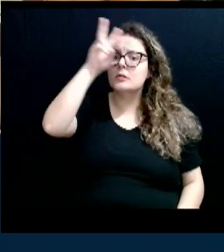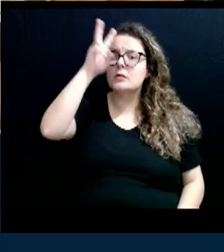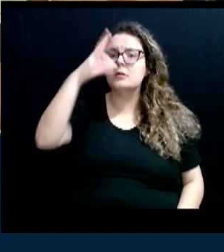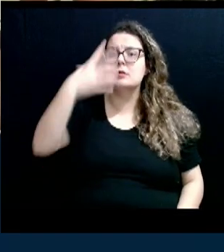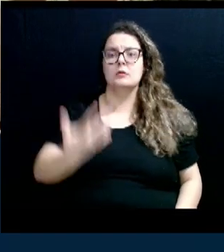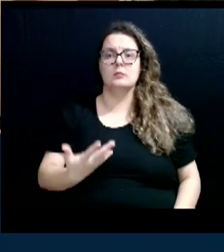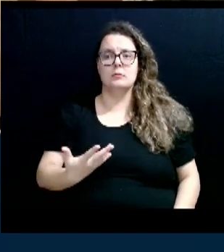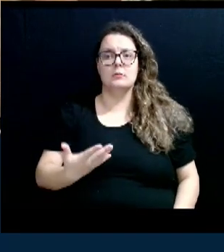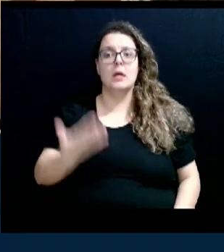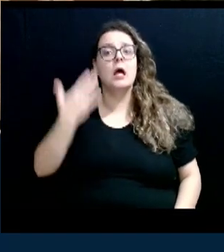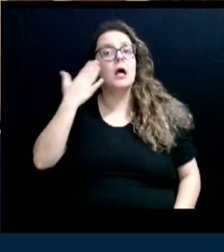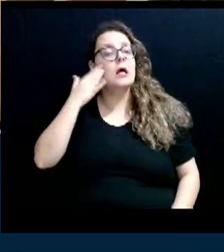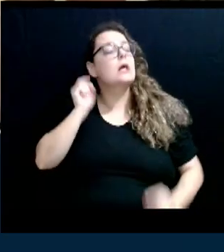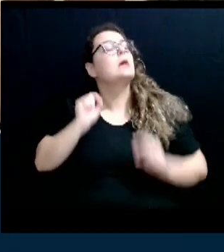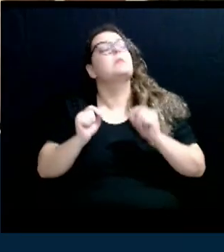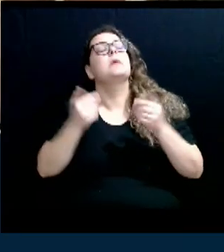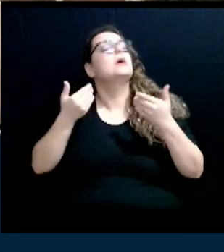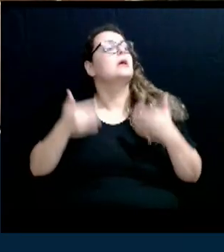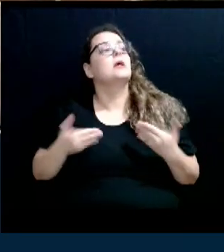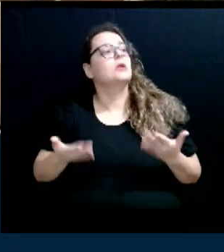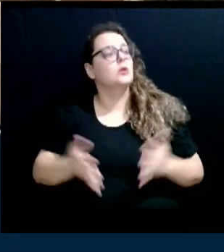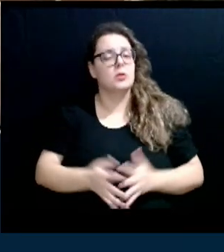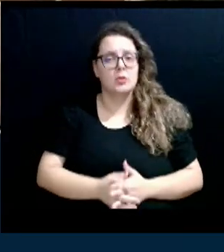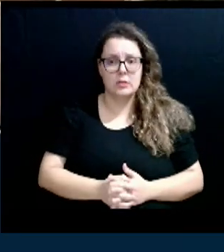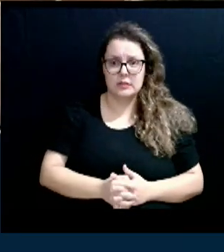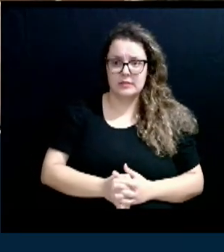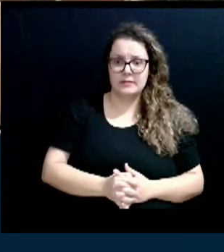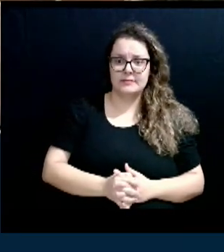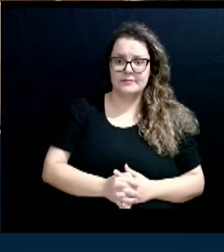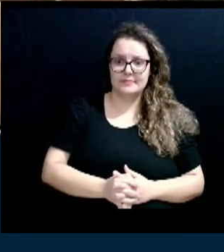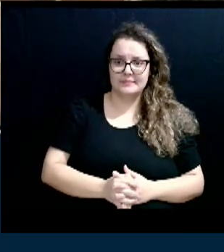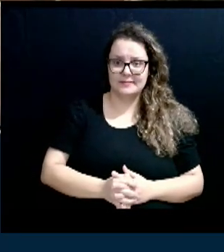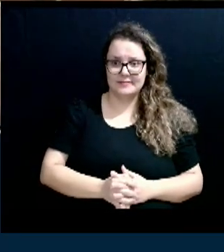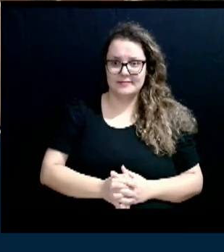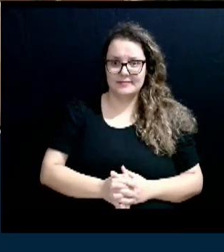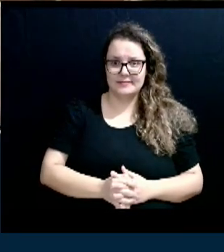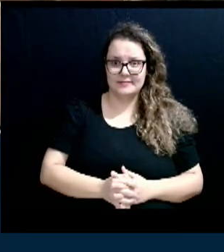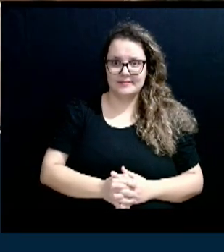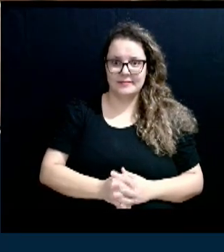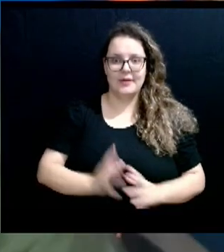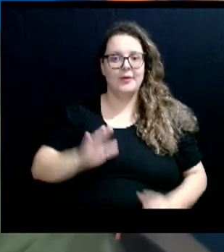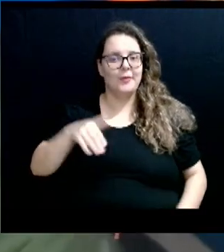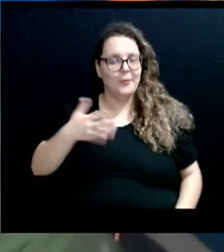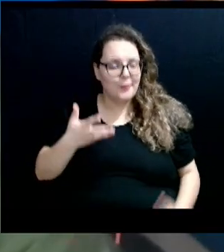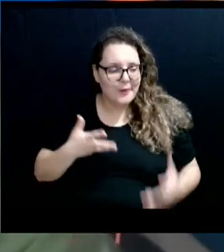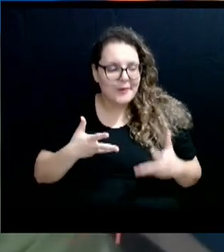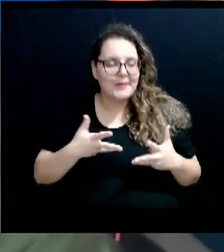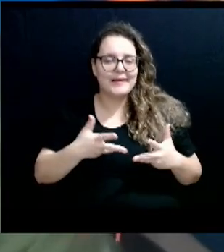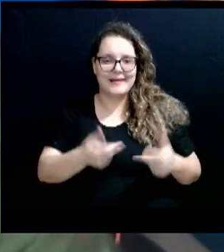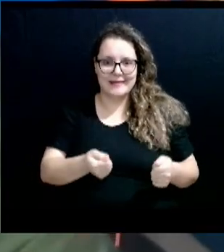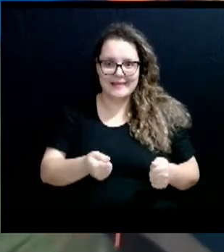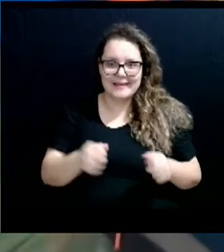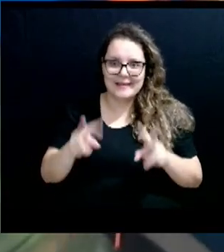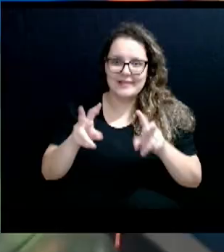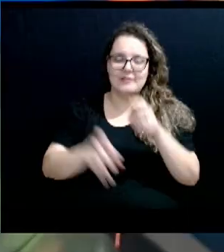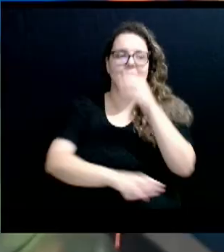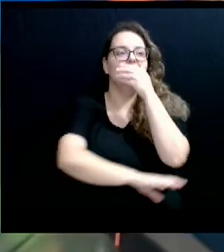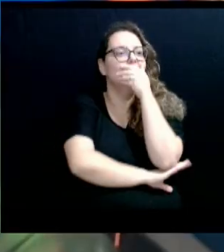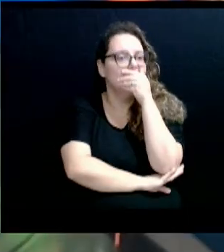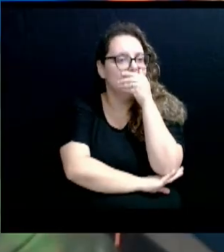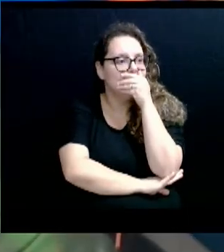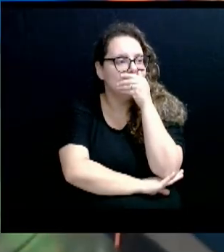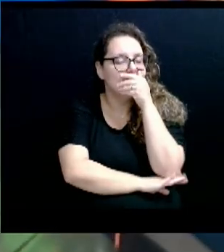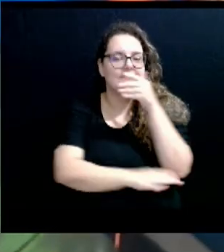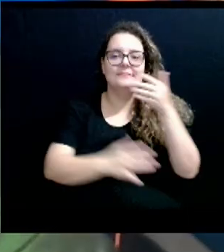quem somos? Olha, quando eu recebi esse convite e esse tema, eu falei, gente, não poderia